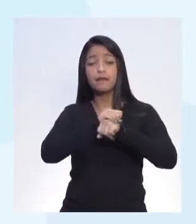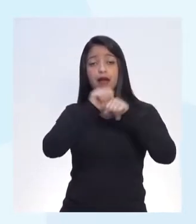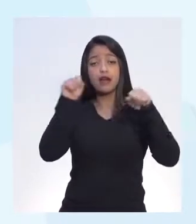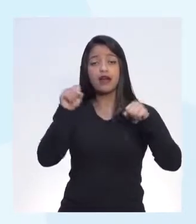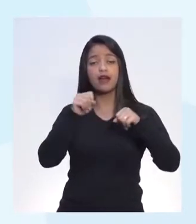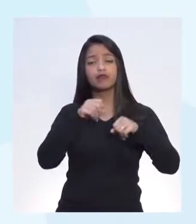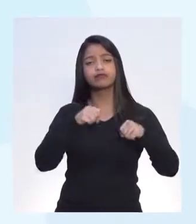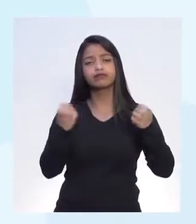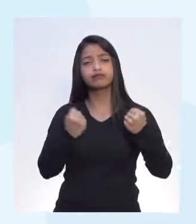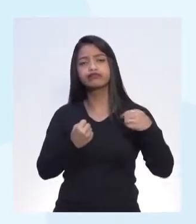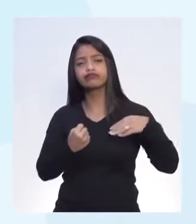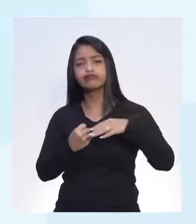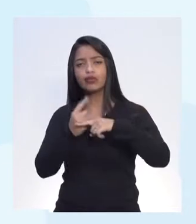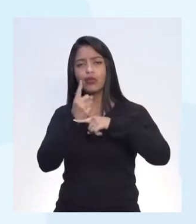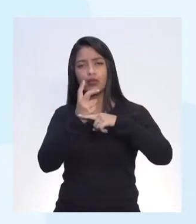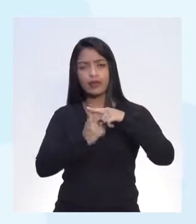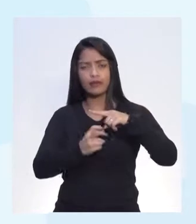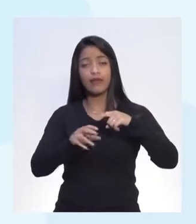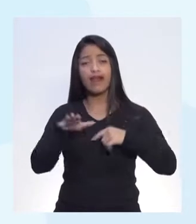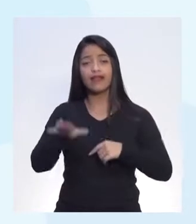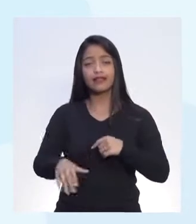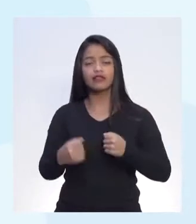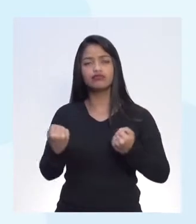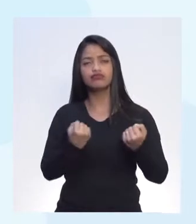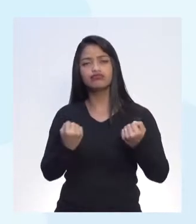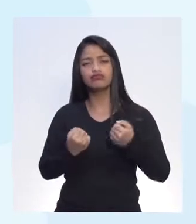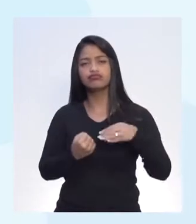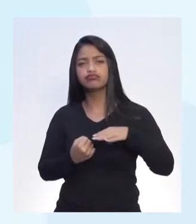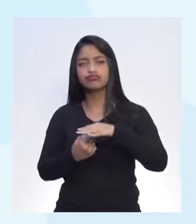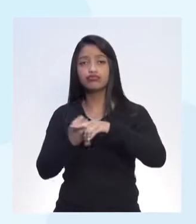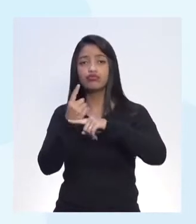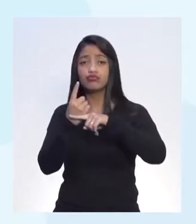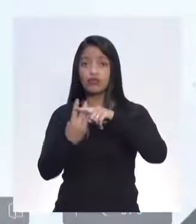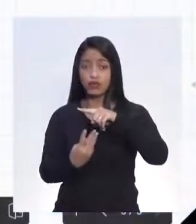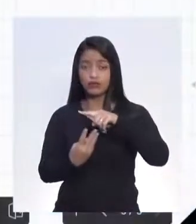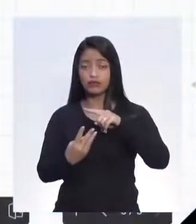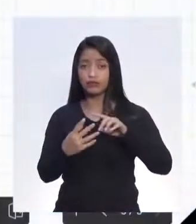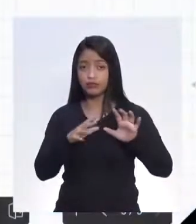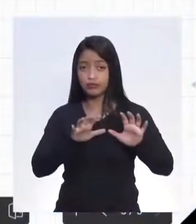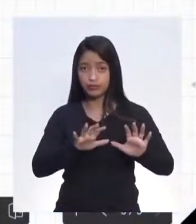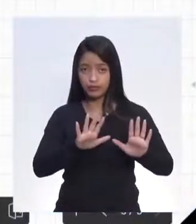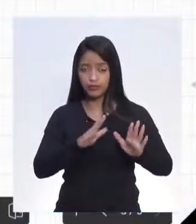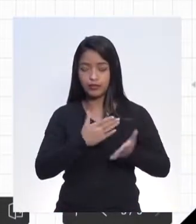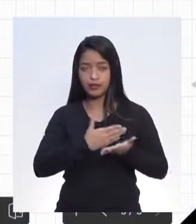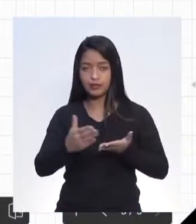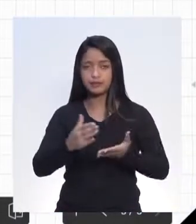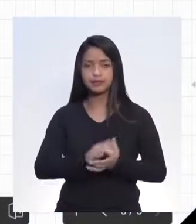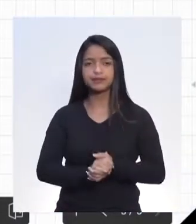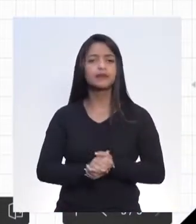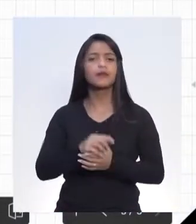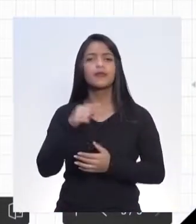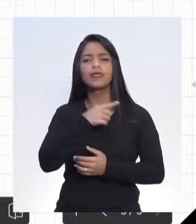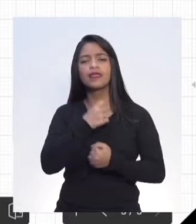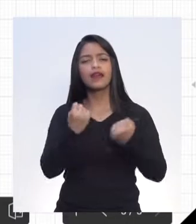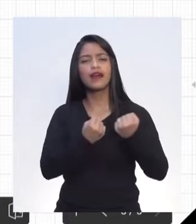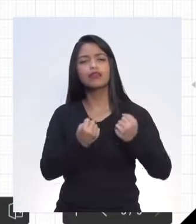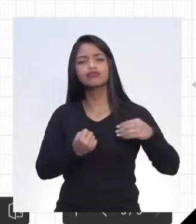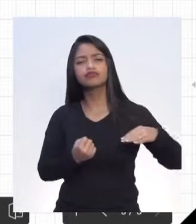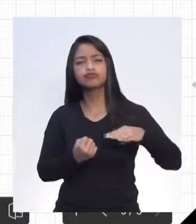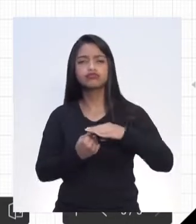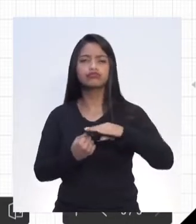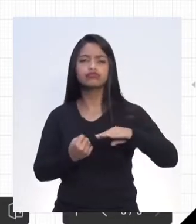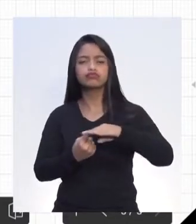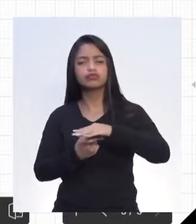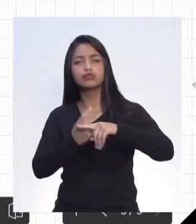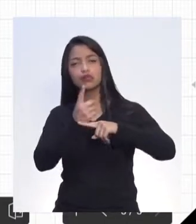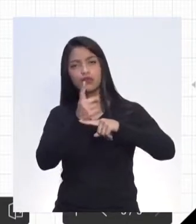vai começar por aí, tá? Então, quanto que ele percorreu? A princípio, ele percorreu 1/5, tá? E na sequência,